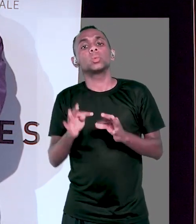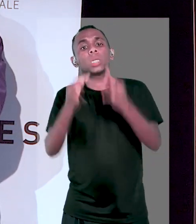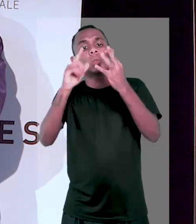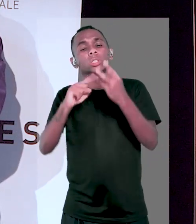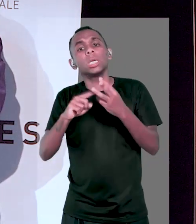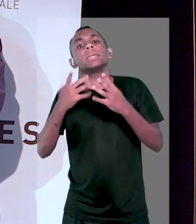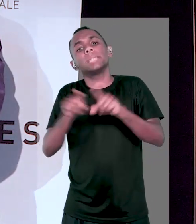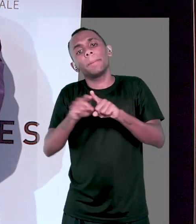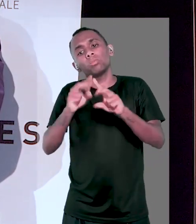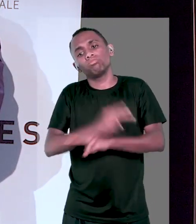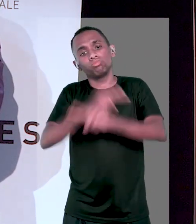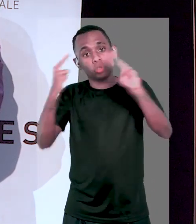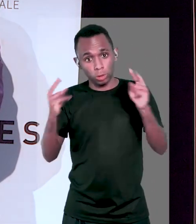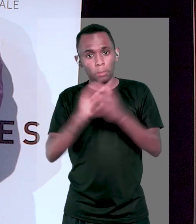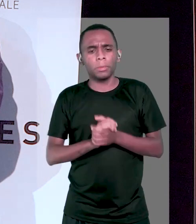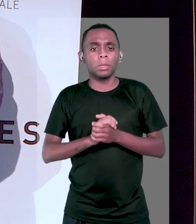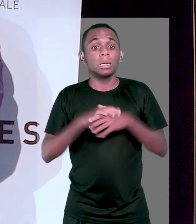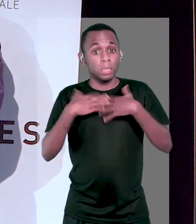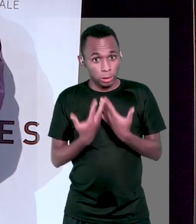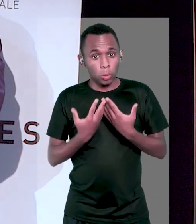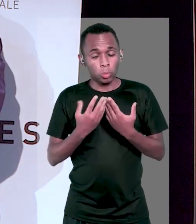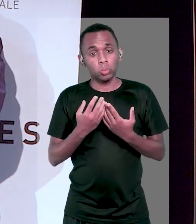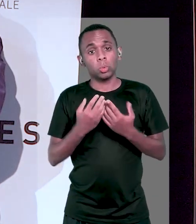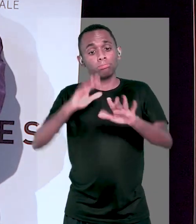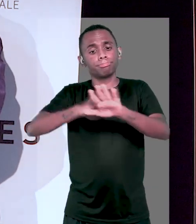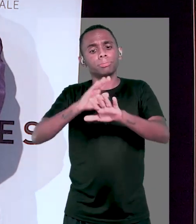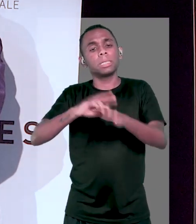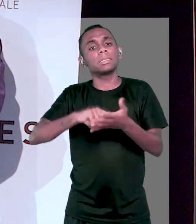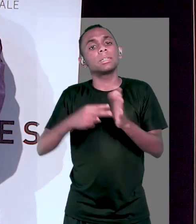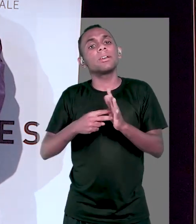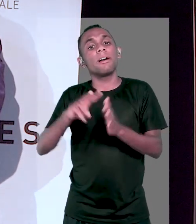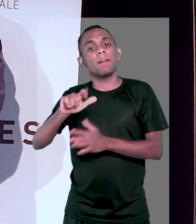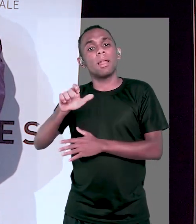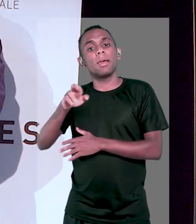nas mentalidades, nos costumes, nos conceitos, não é?